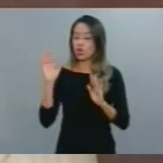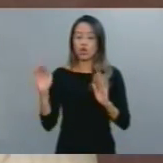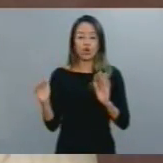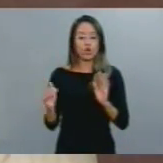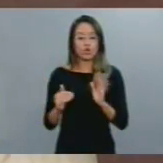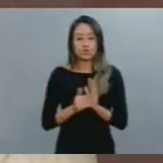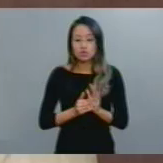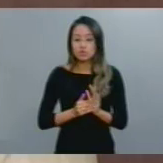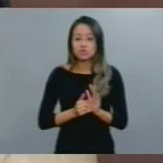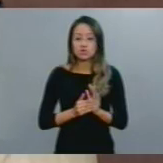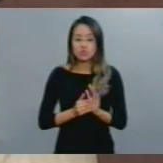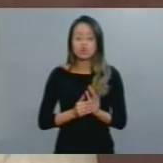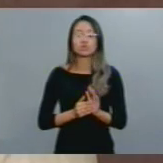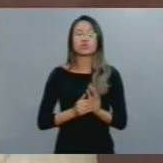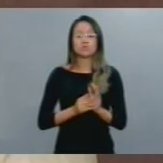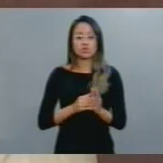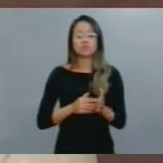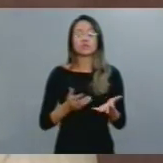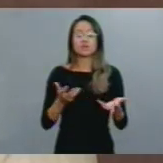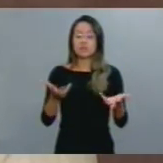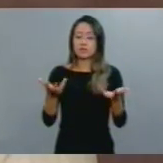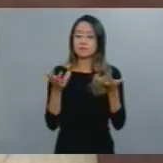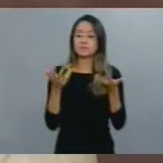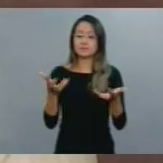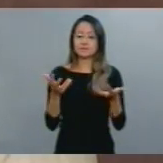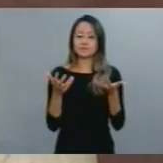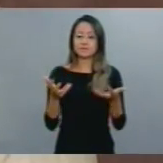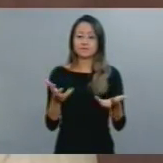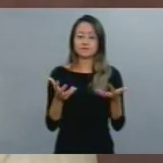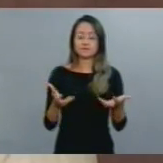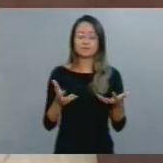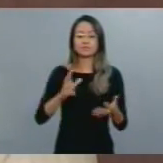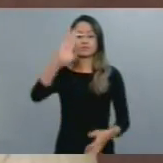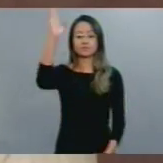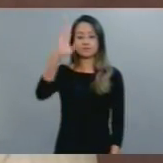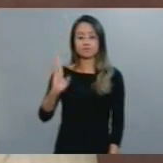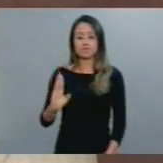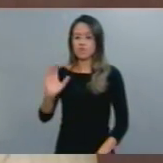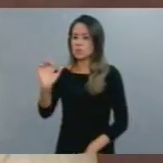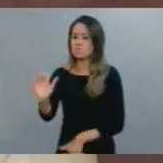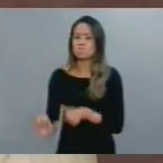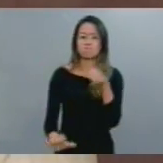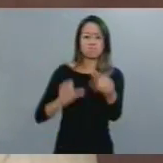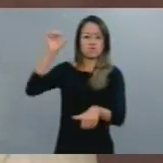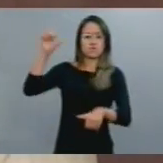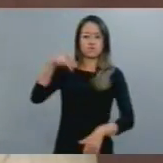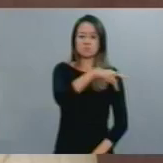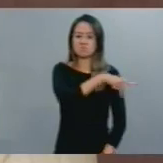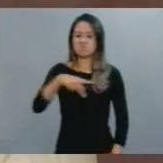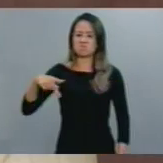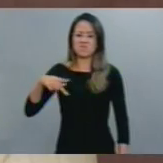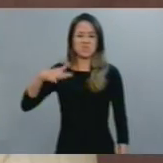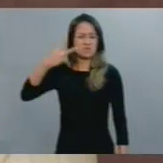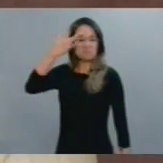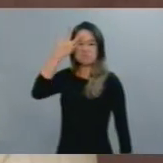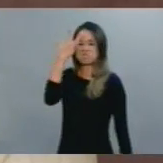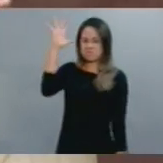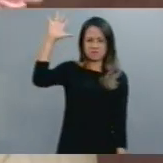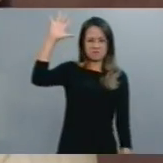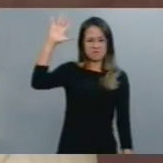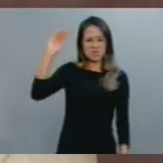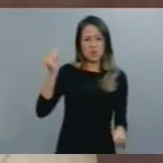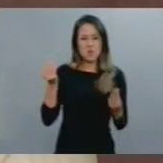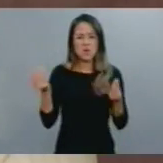estão sendo mobilizados por um sentimento de repulsa, de repúdio a